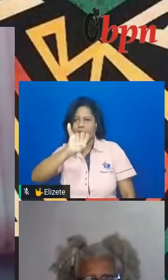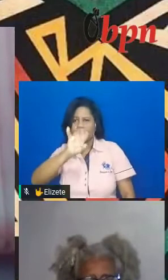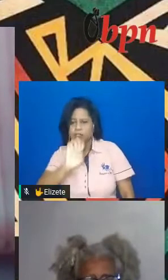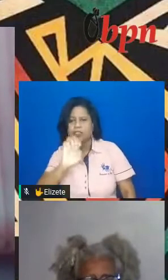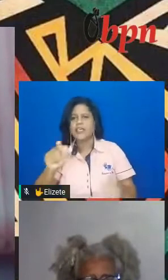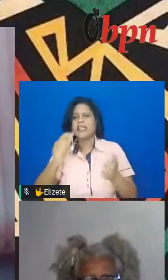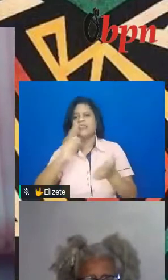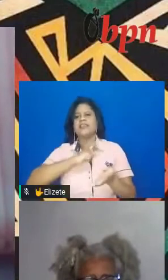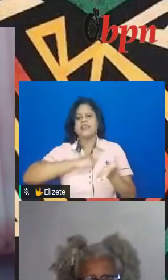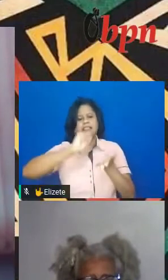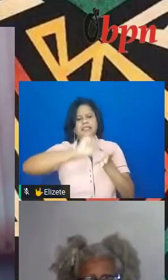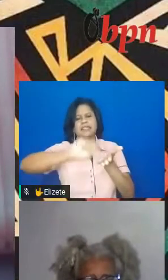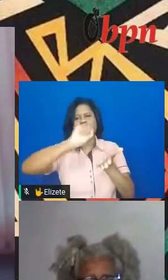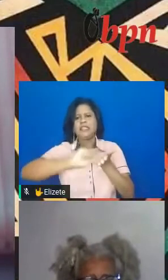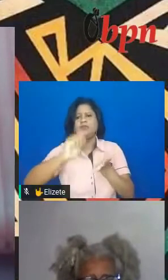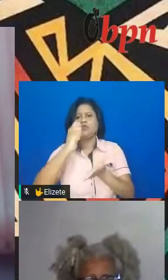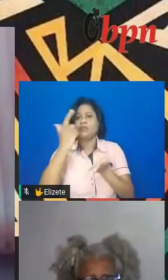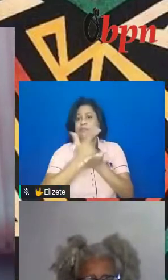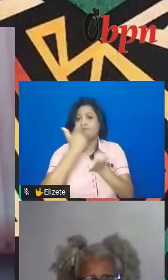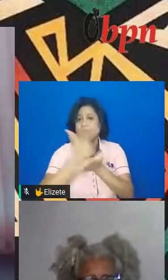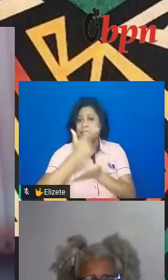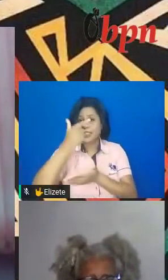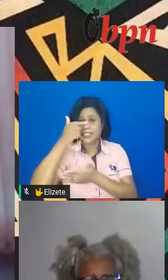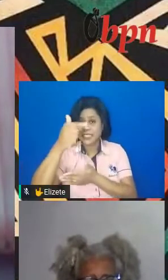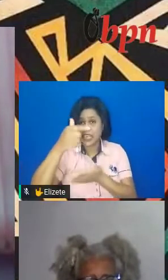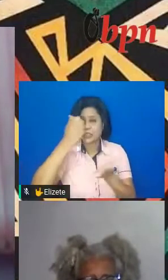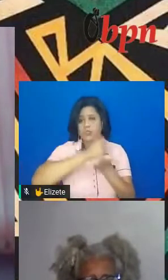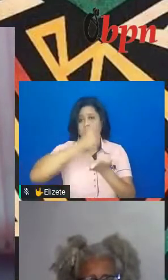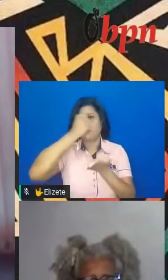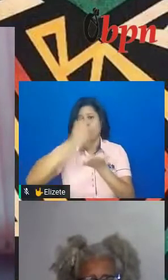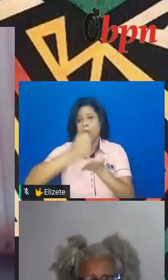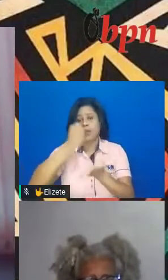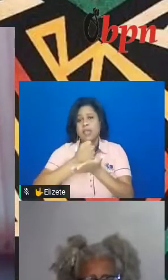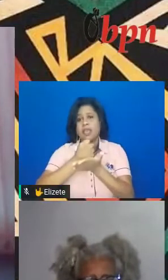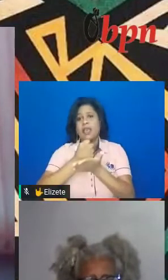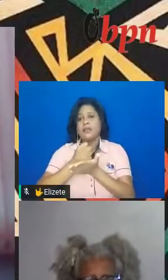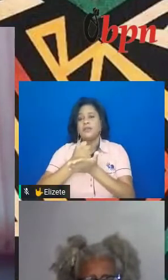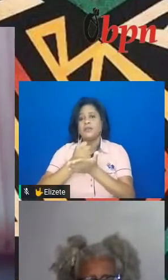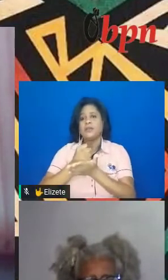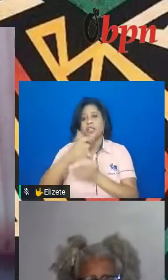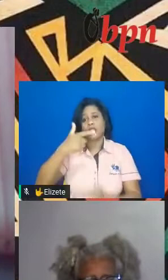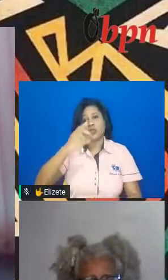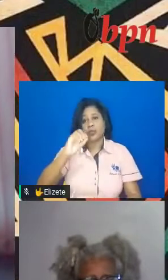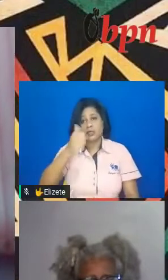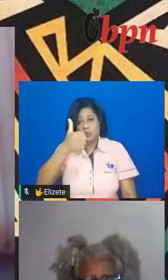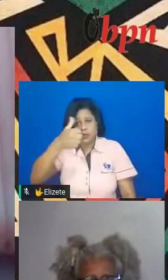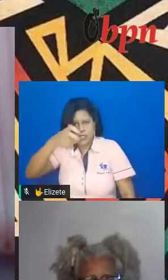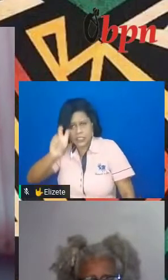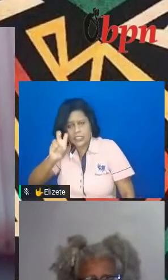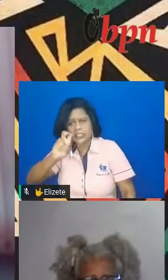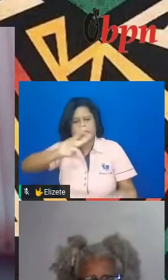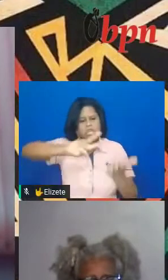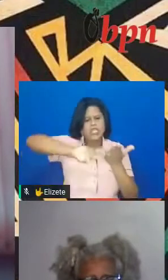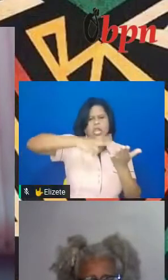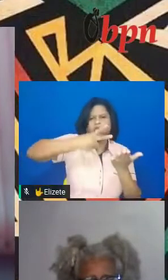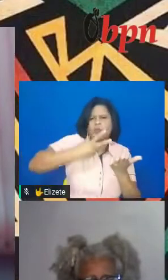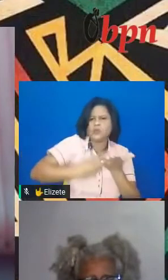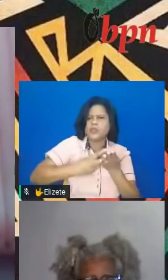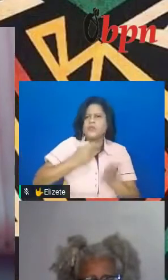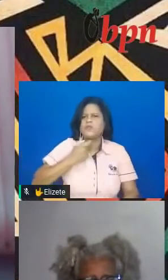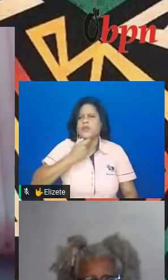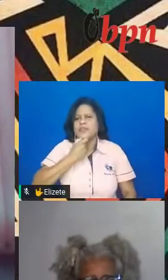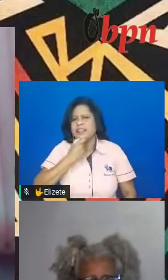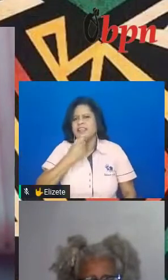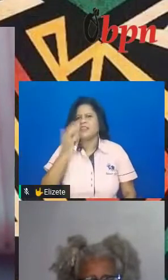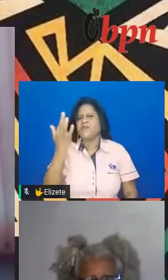eles o vencedor do Prêmio Jabuti Olhos d'Água, em 2015. 5 dos livros da Conceição foram traduzidos para o inglês, o francês, o espanhol